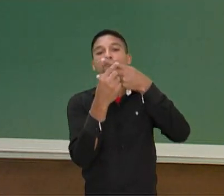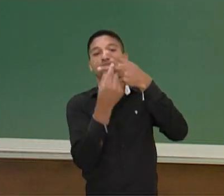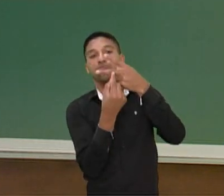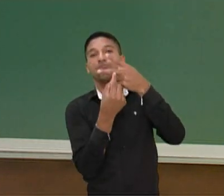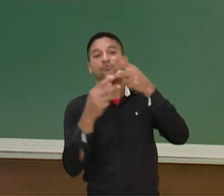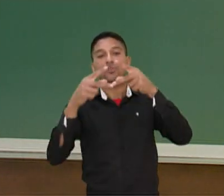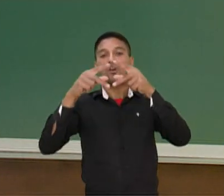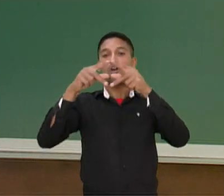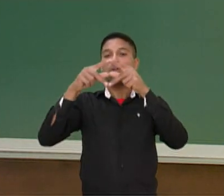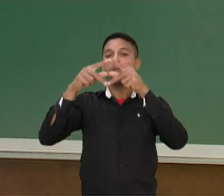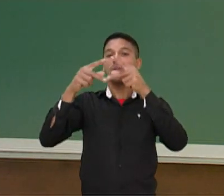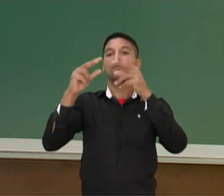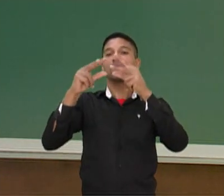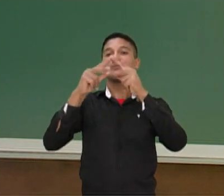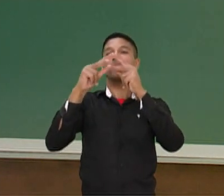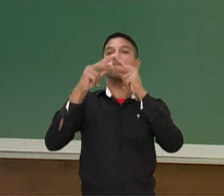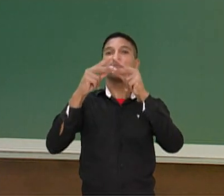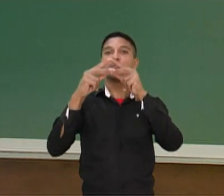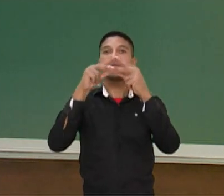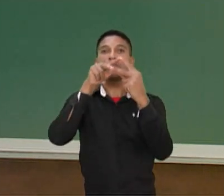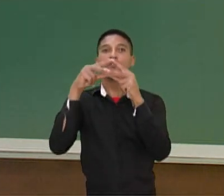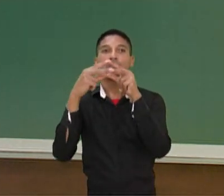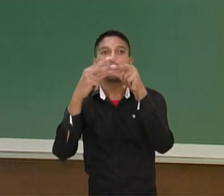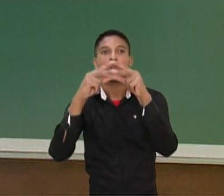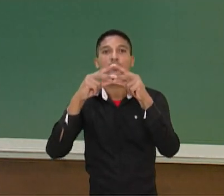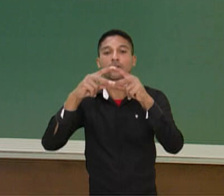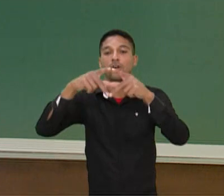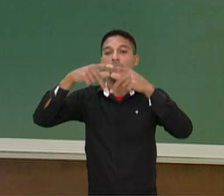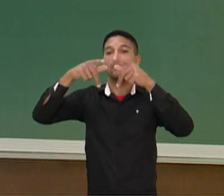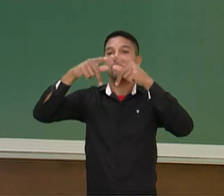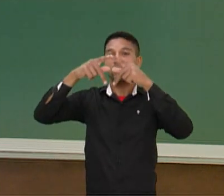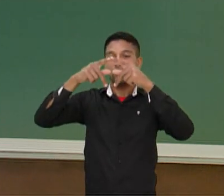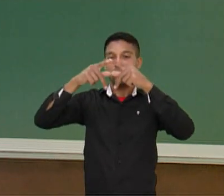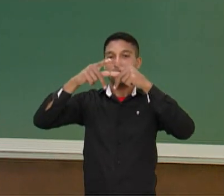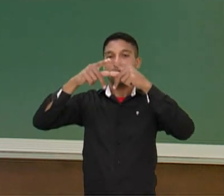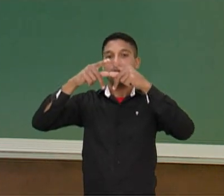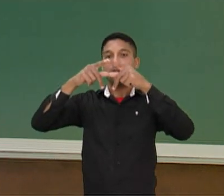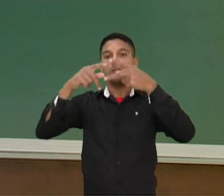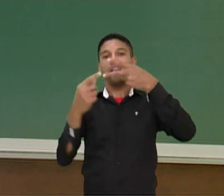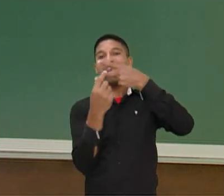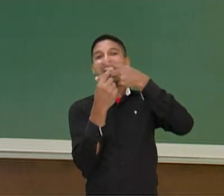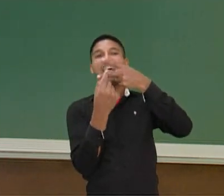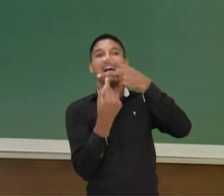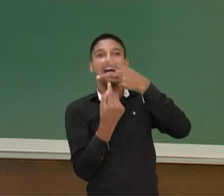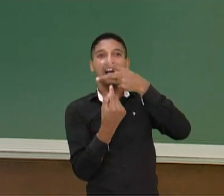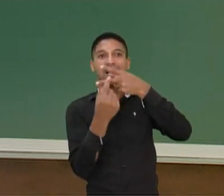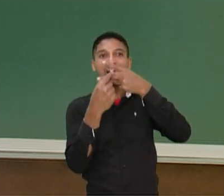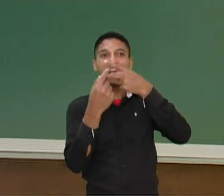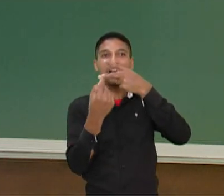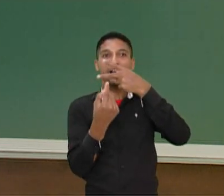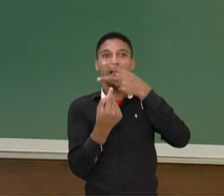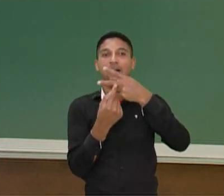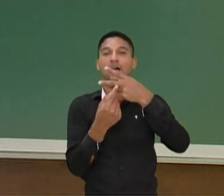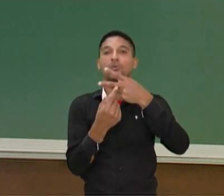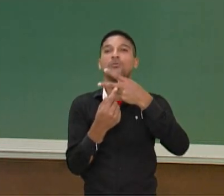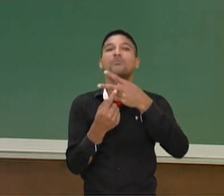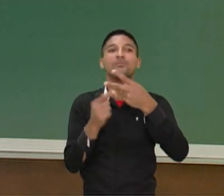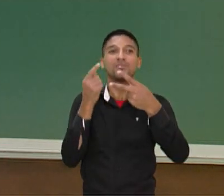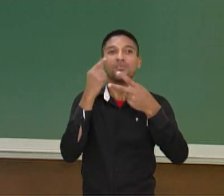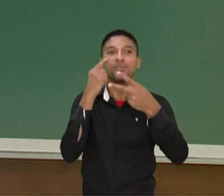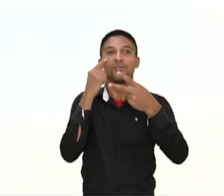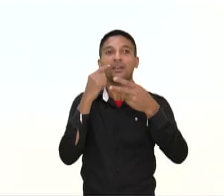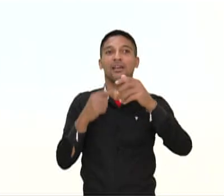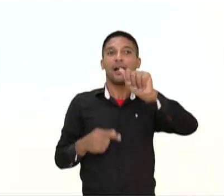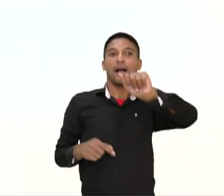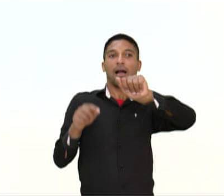D, esse aqui eu vou chamar de ângulo D. Então, para ficar diferente, a gente coloca esse chapéuzinho em cima,